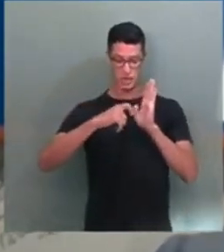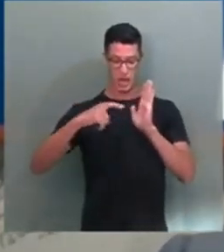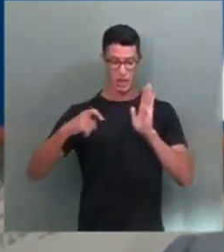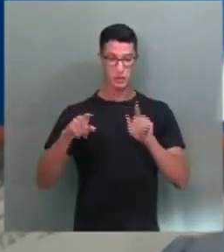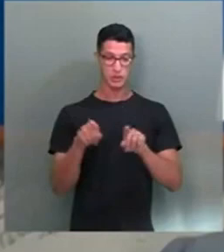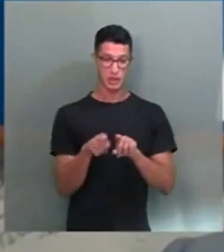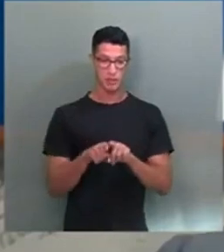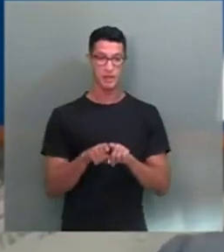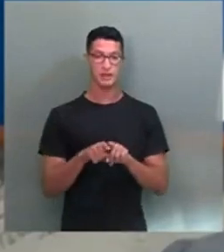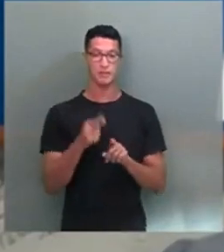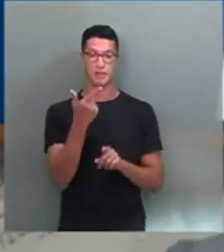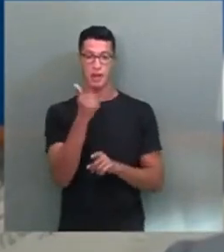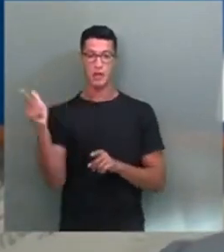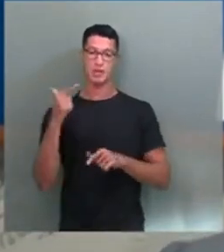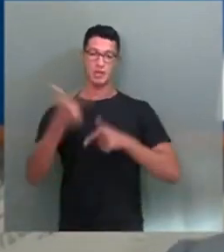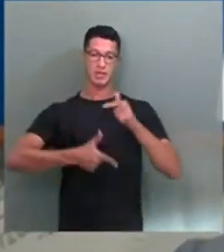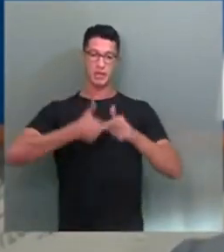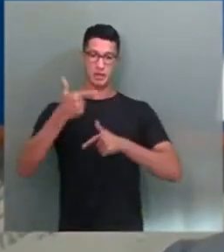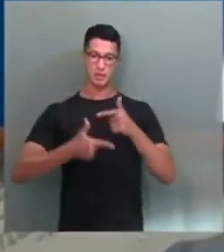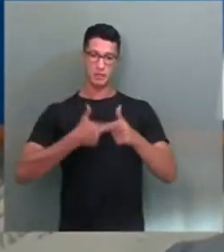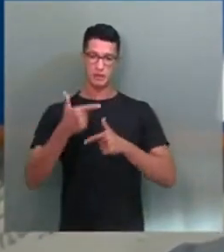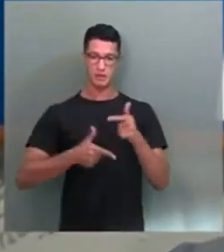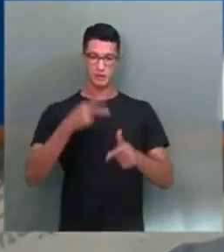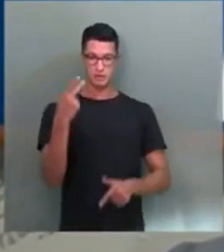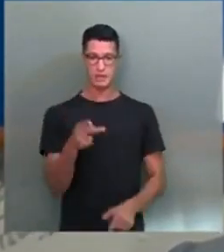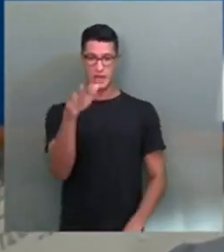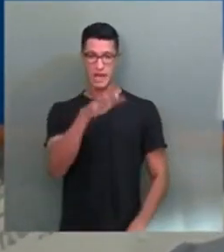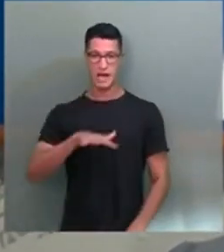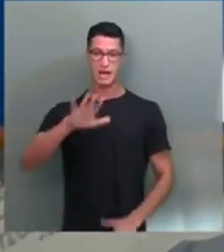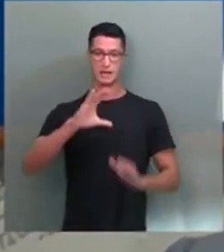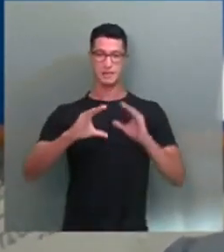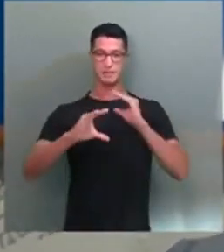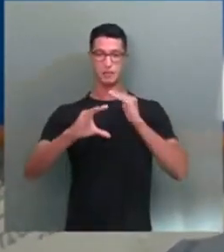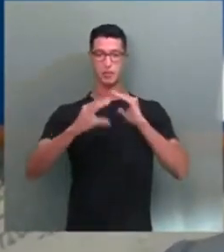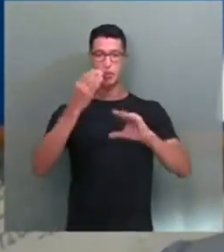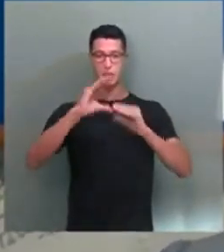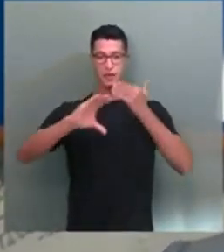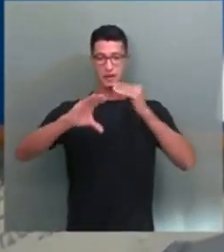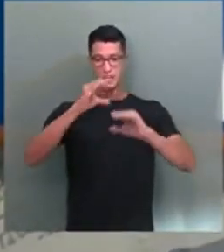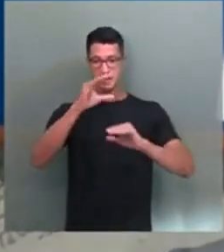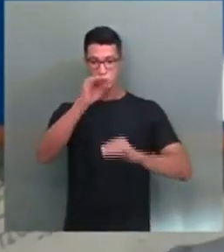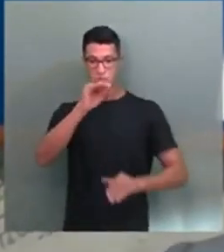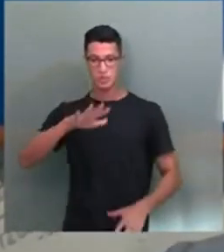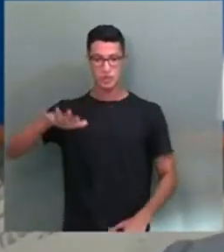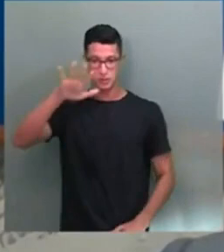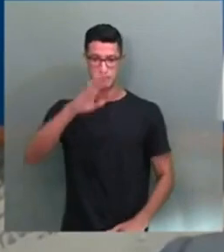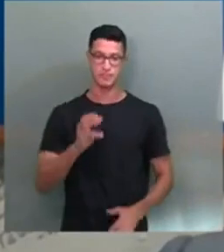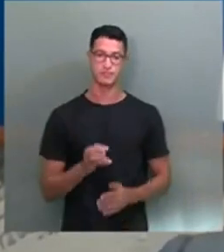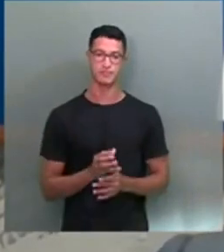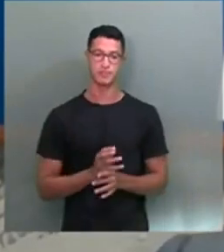também para as demais atividades da área de comunicação no geral.